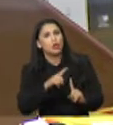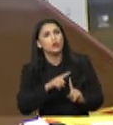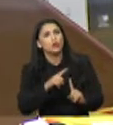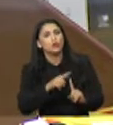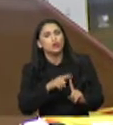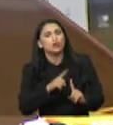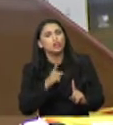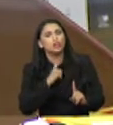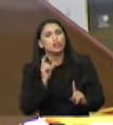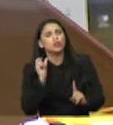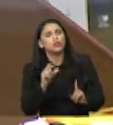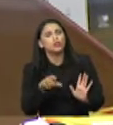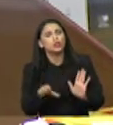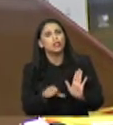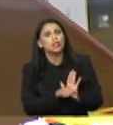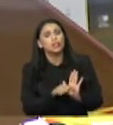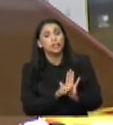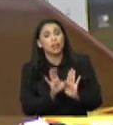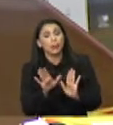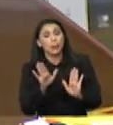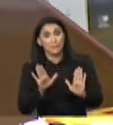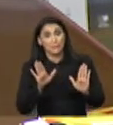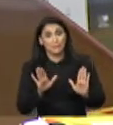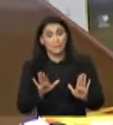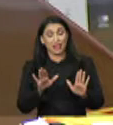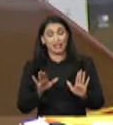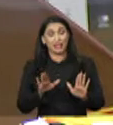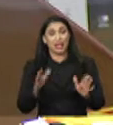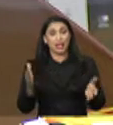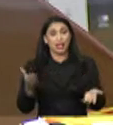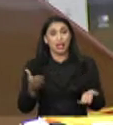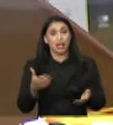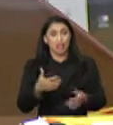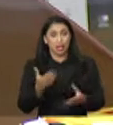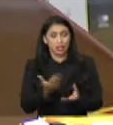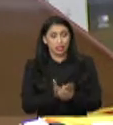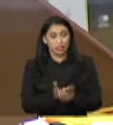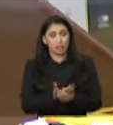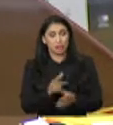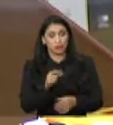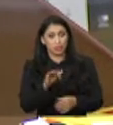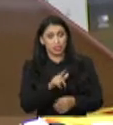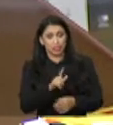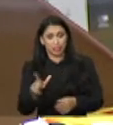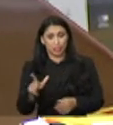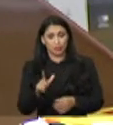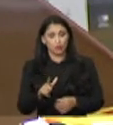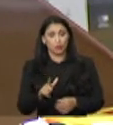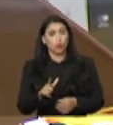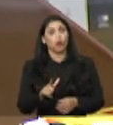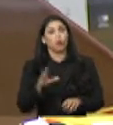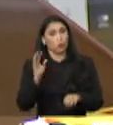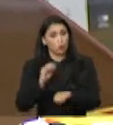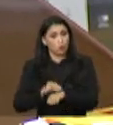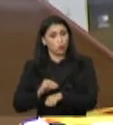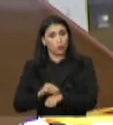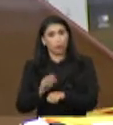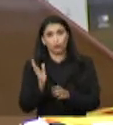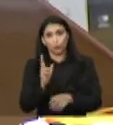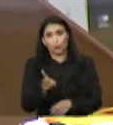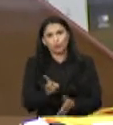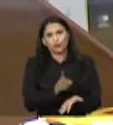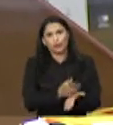atipicidade superveniente mas ação civil de improbidade decorrente daquele comportamento culposo continuaria